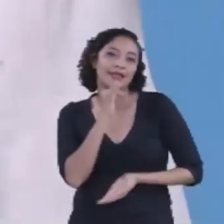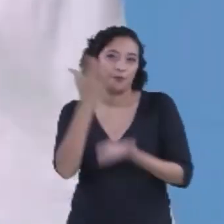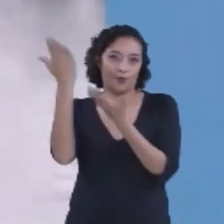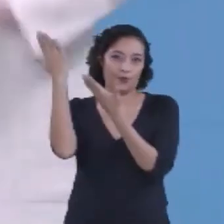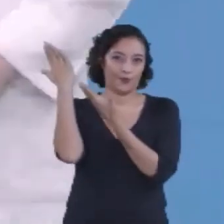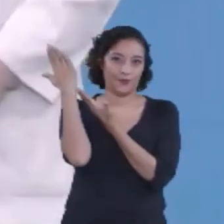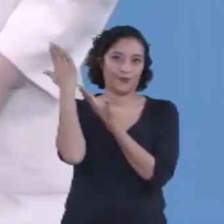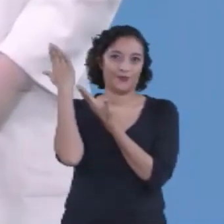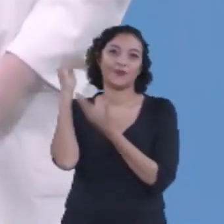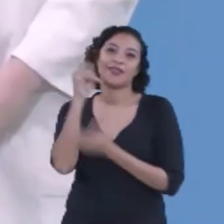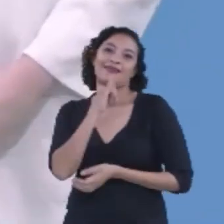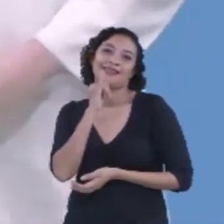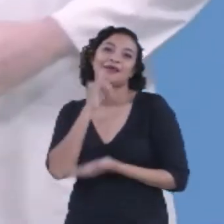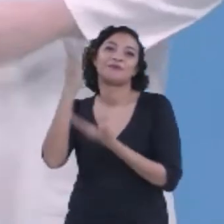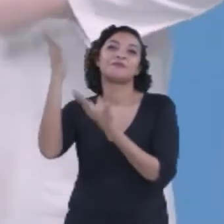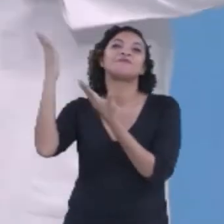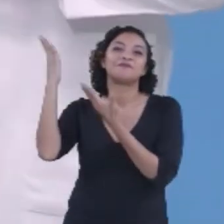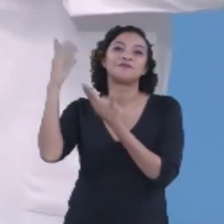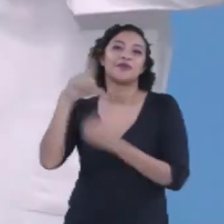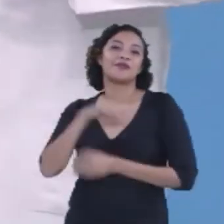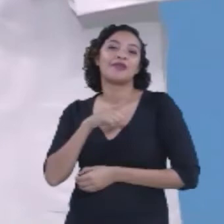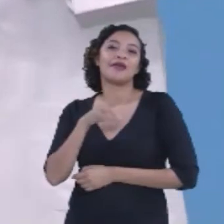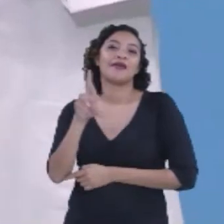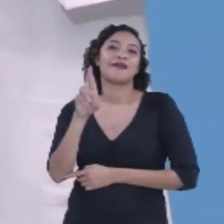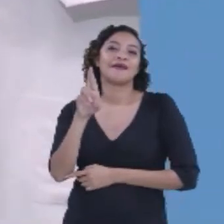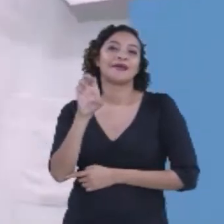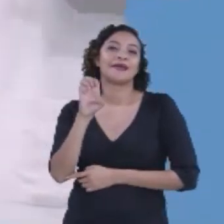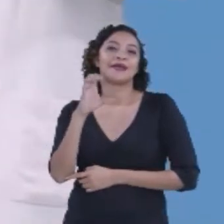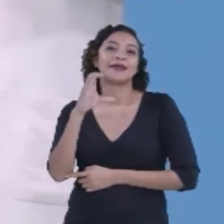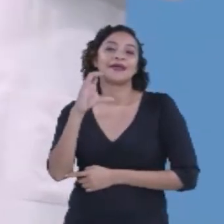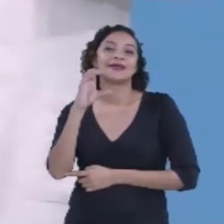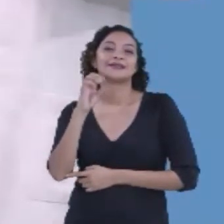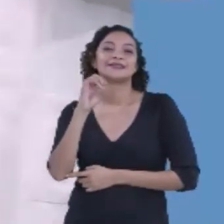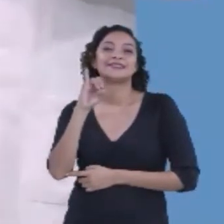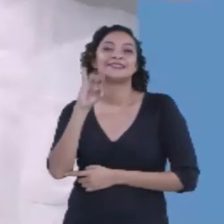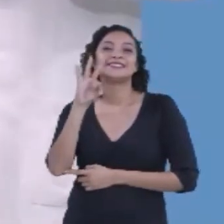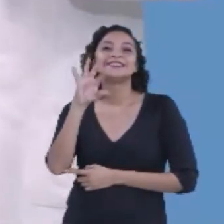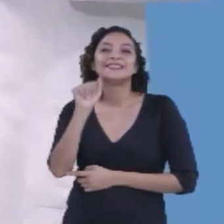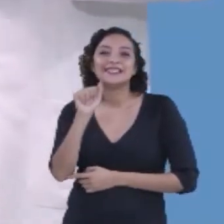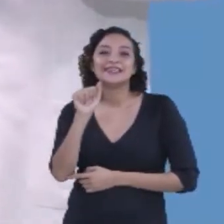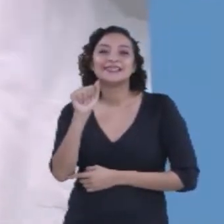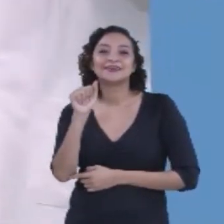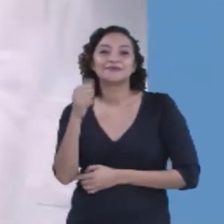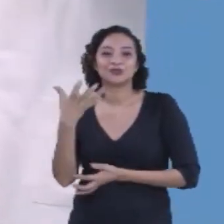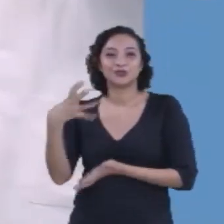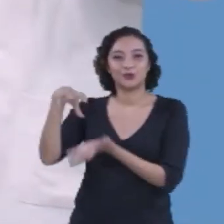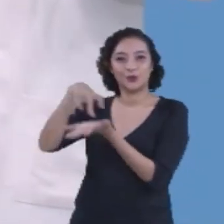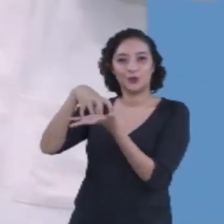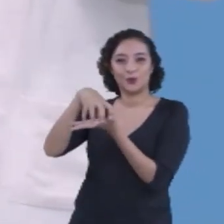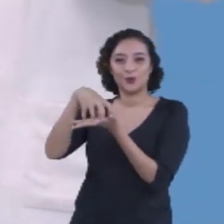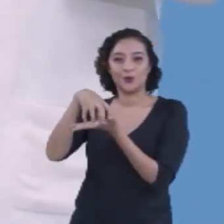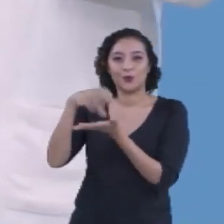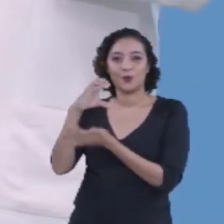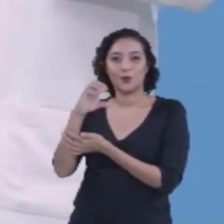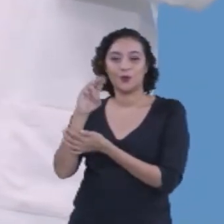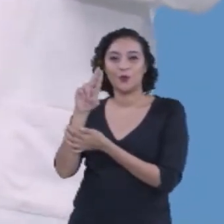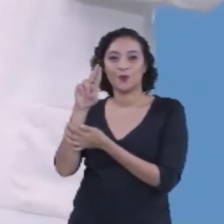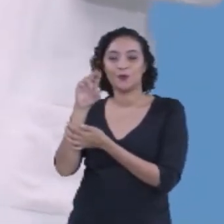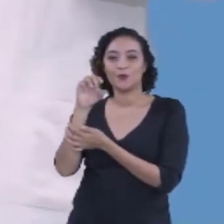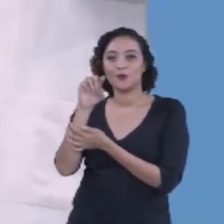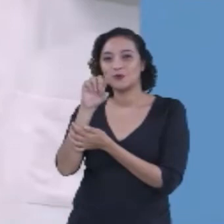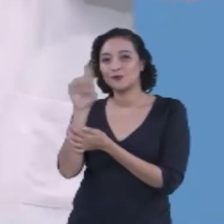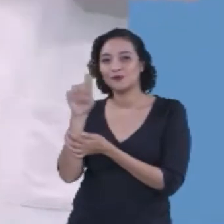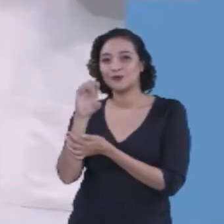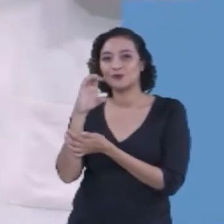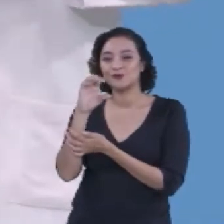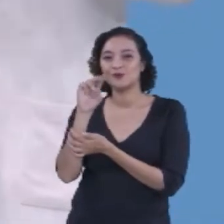só, temos aqui uma receita de um cuscuz. Né? Então, perceba que aqui nós vamos ter um texto como esse, ele tem